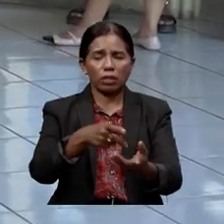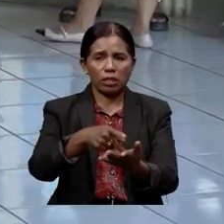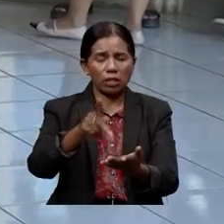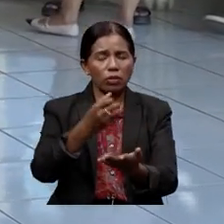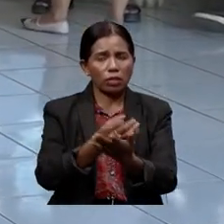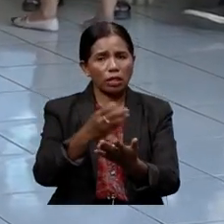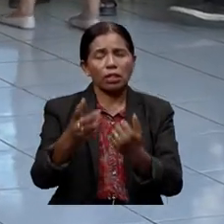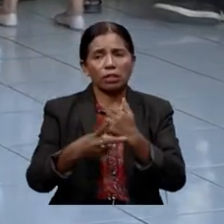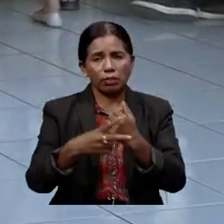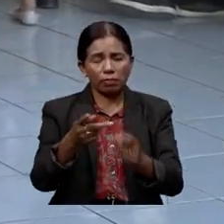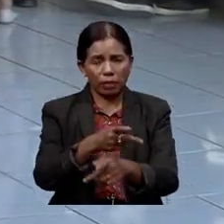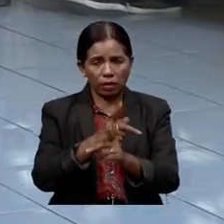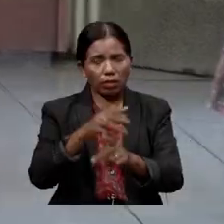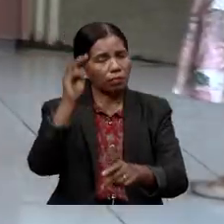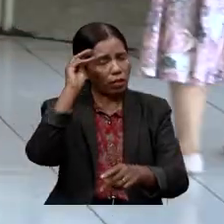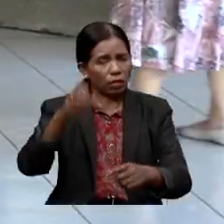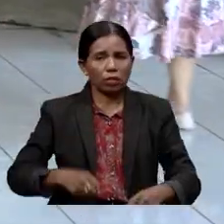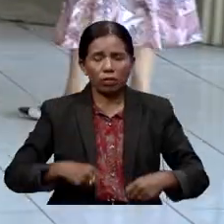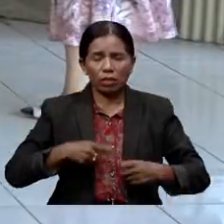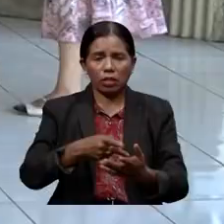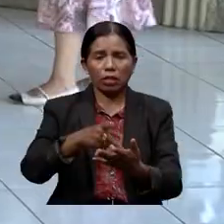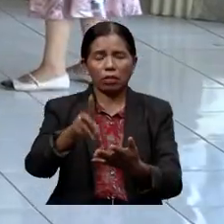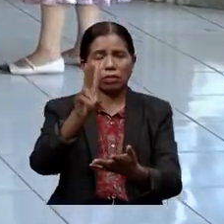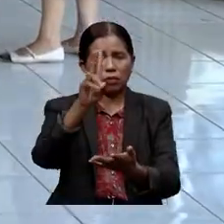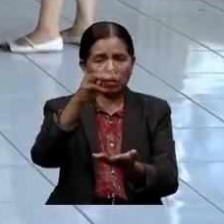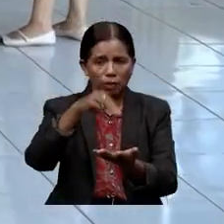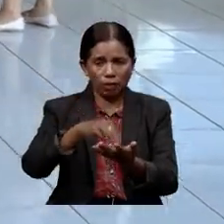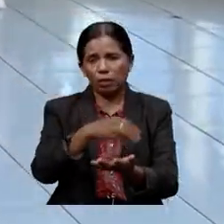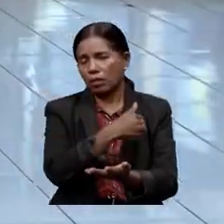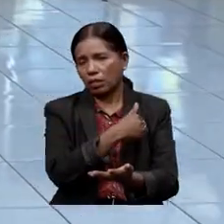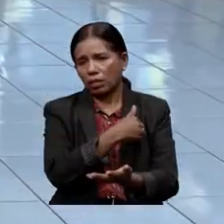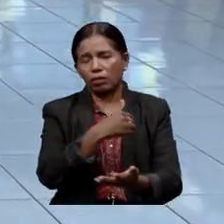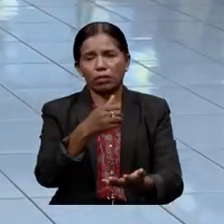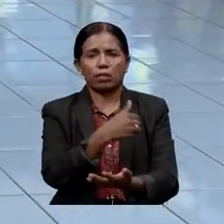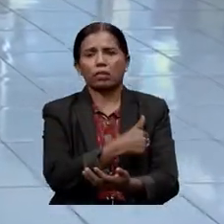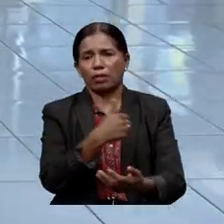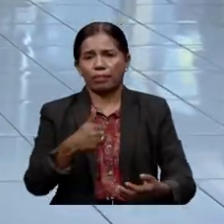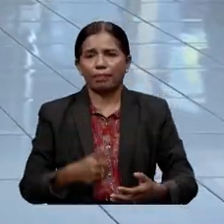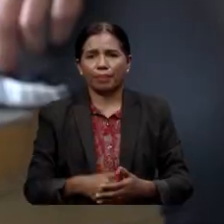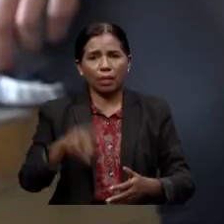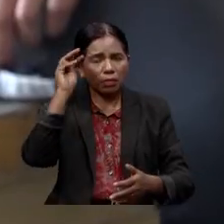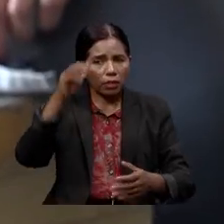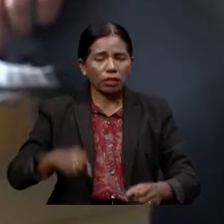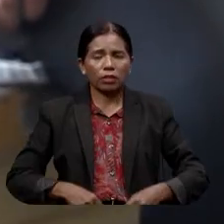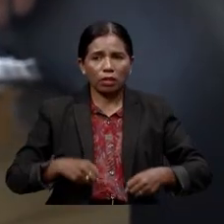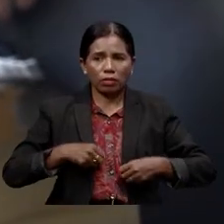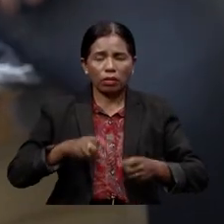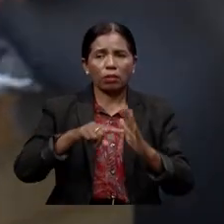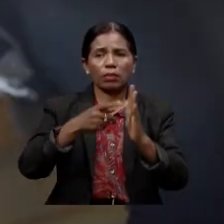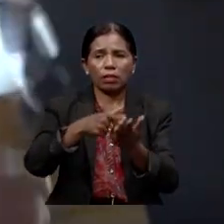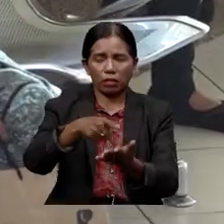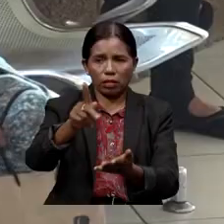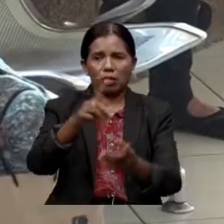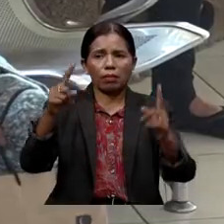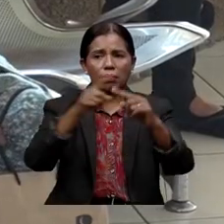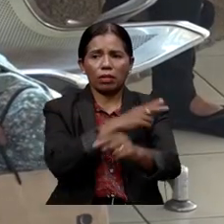Lulunê, Ministério da Saúde selo na tocam rua, no selo que se ia verificação. Nadal, né, Ministério da Saúde, arrujar o pagamento, faz geramente